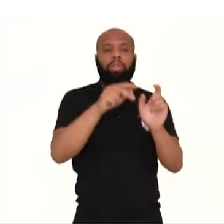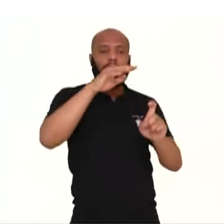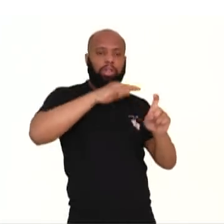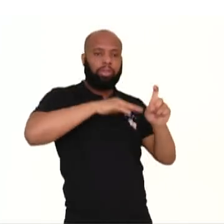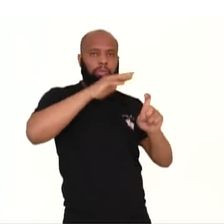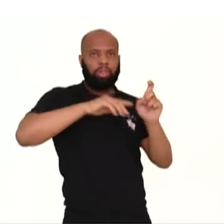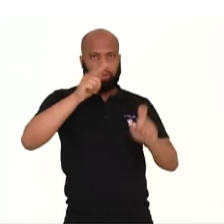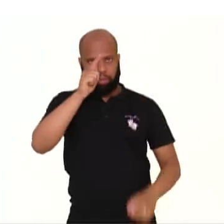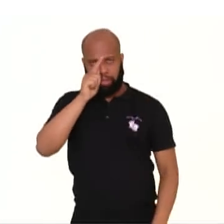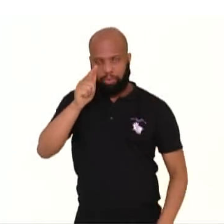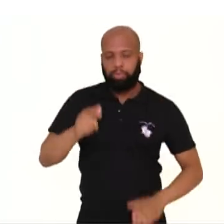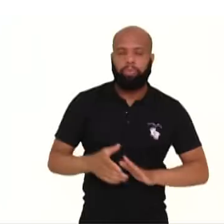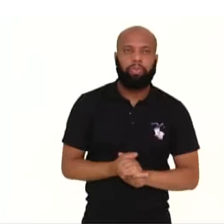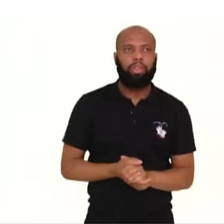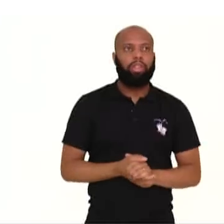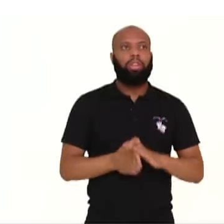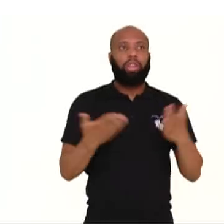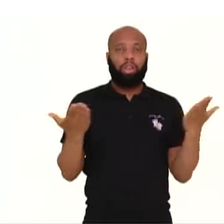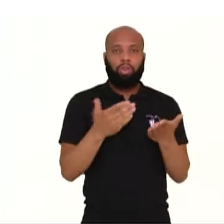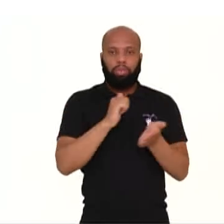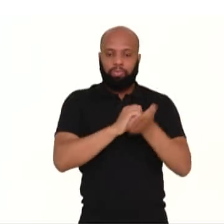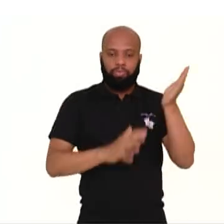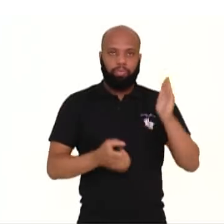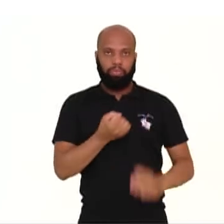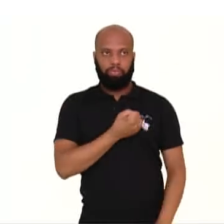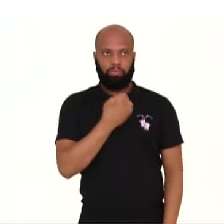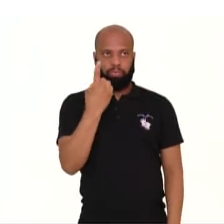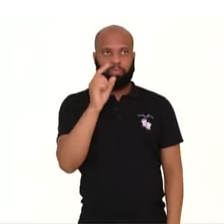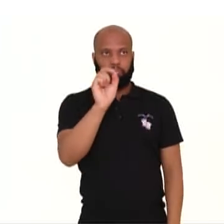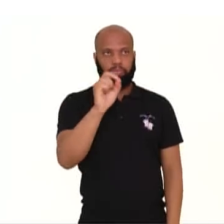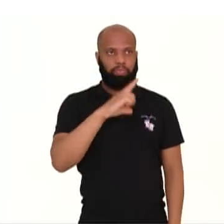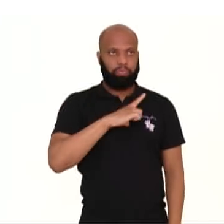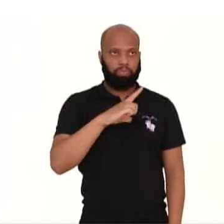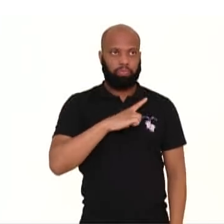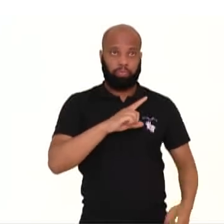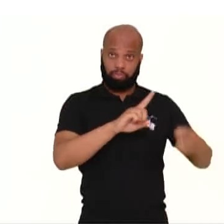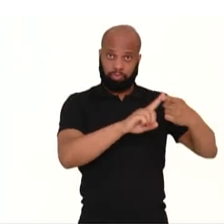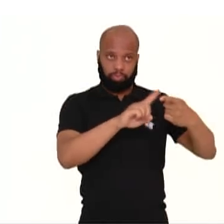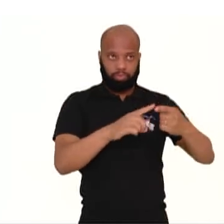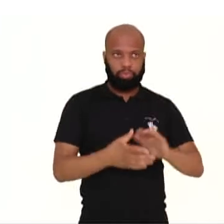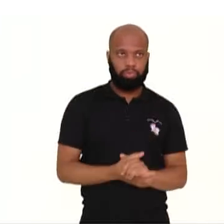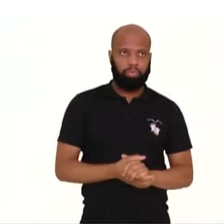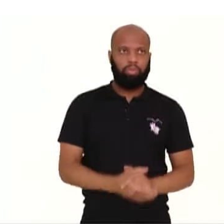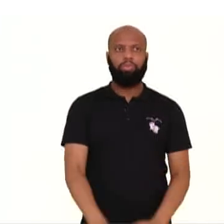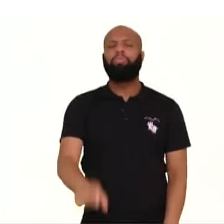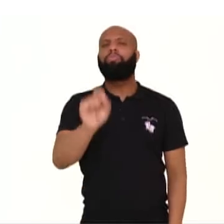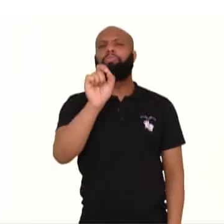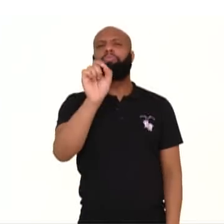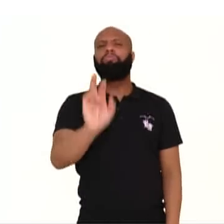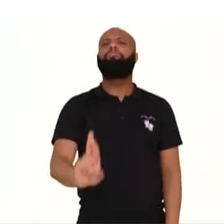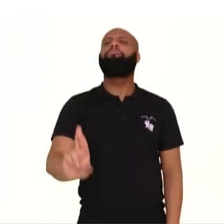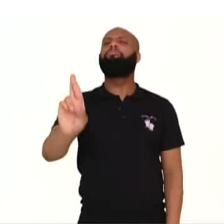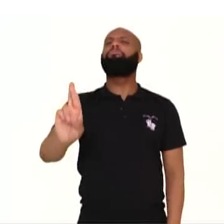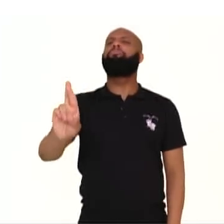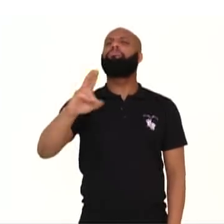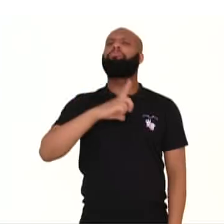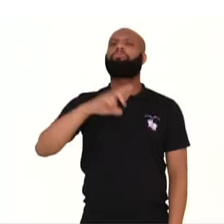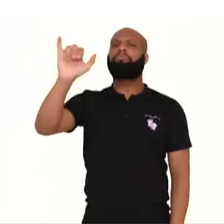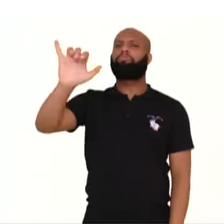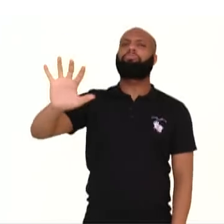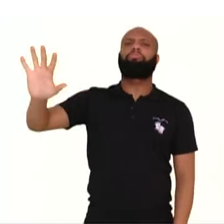grega. Ok, na atividade 1 você vai responder o seguinte. Número 1, o que é representado na